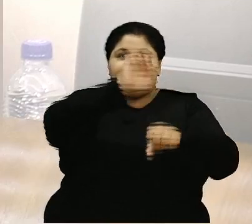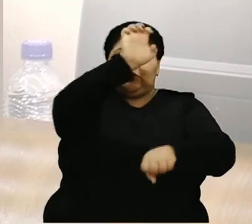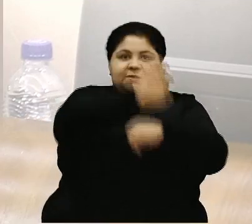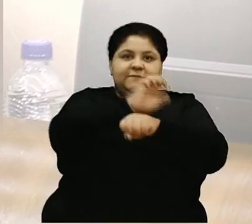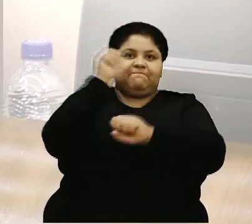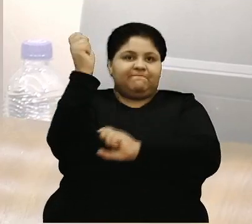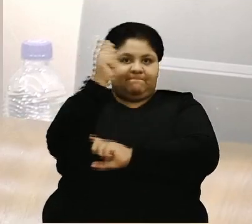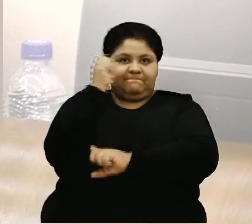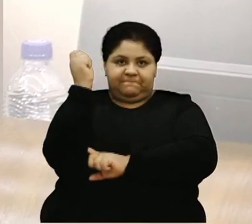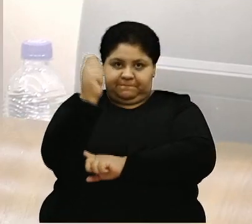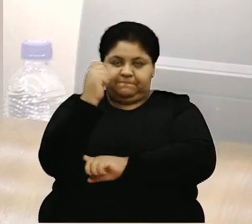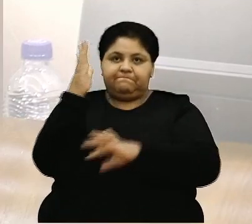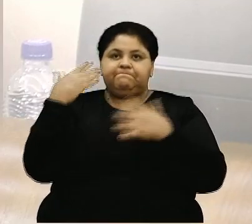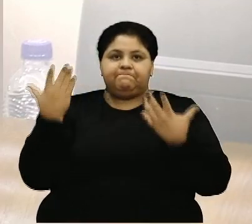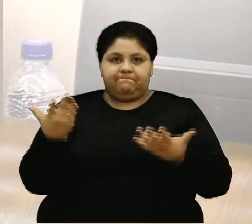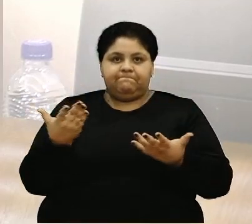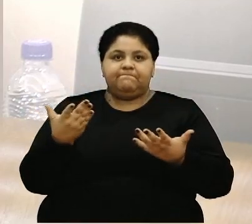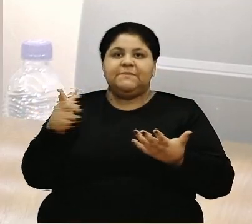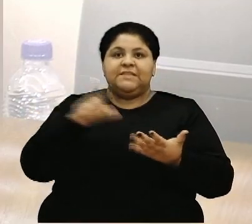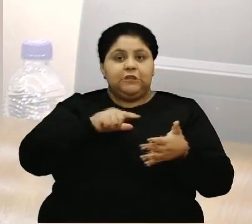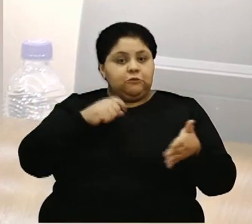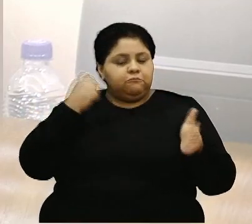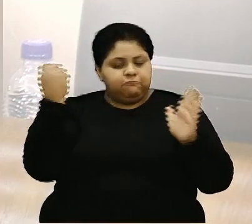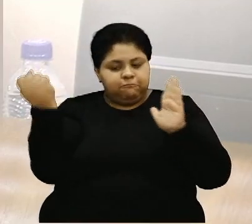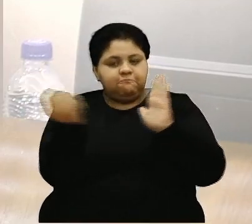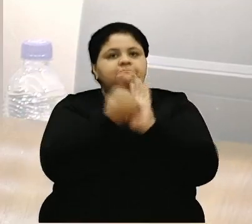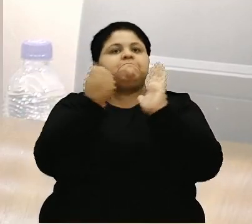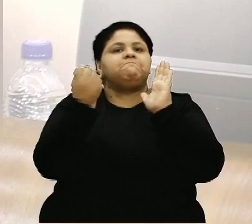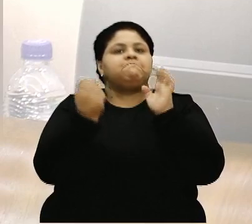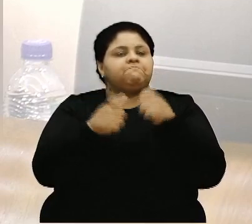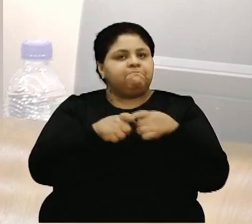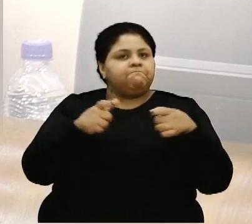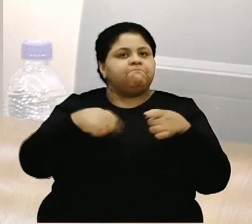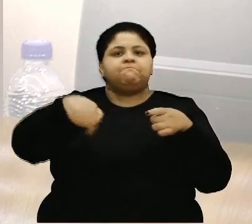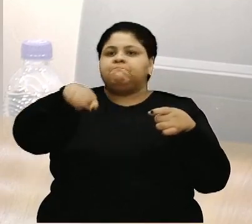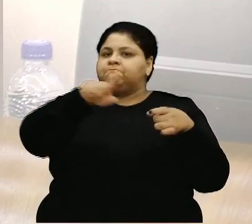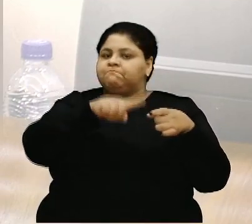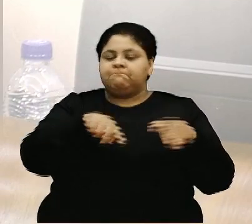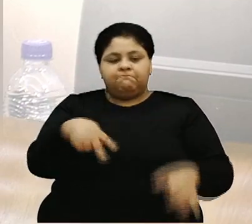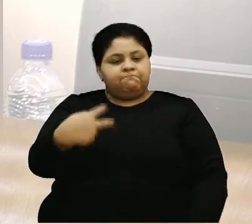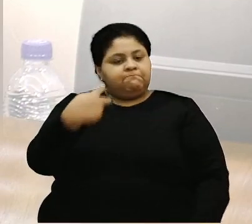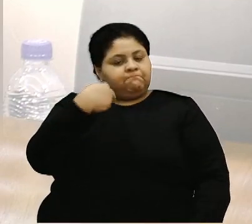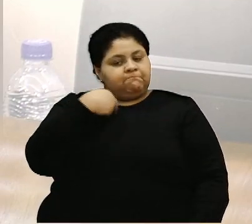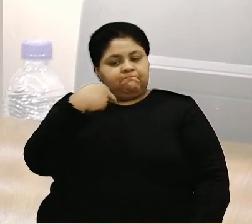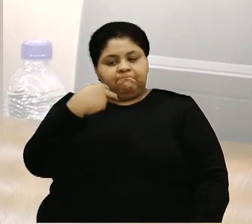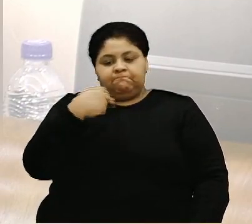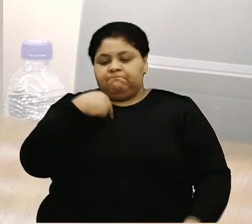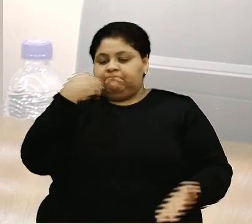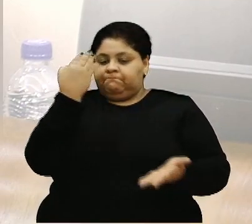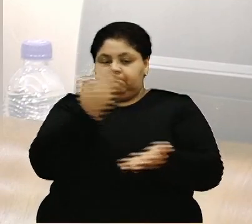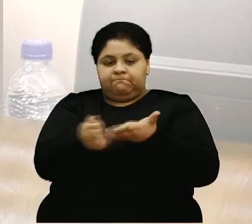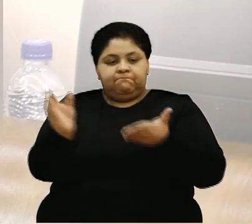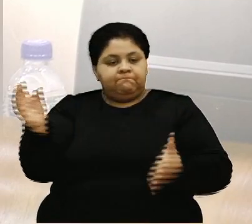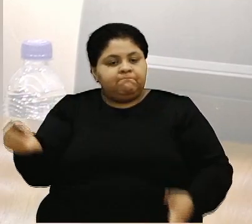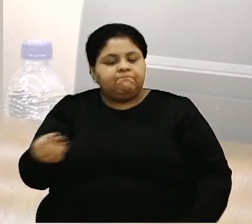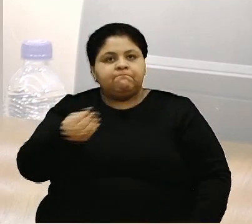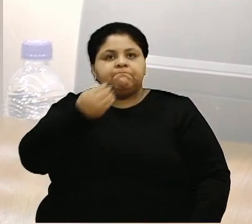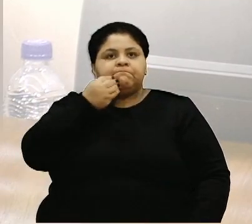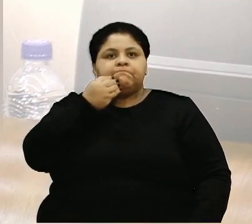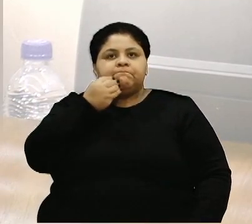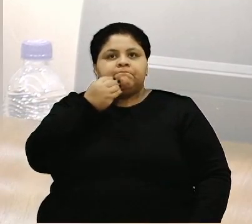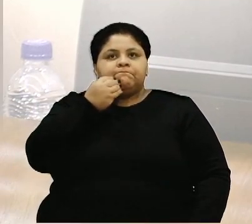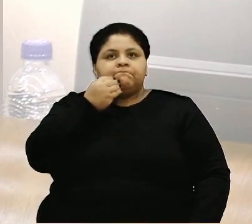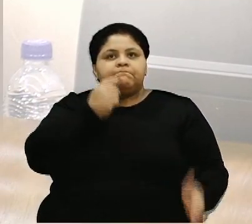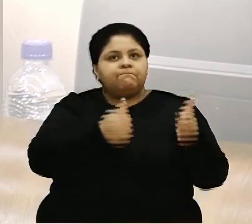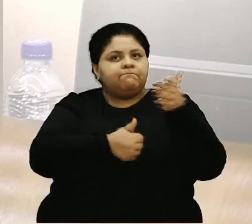Sul, né? E isso vai ter um impacto muito grande, e nós não podemos perder essa oportunidade de qualificar o